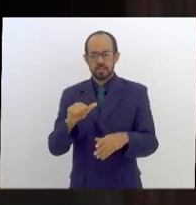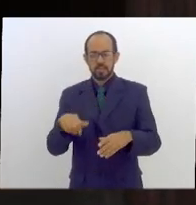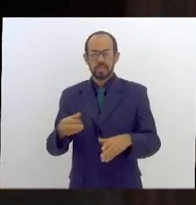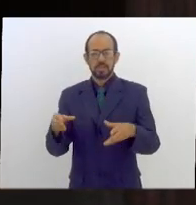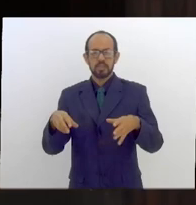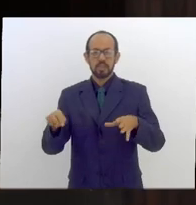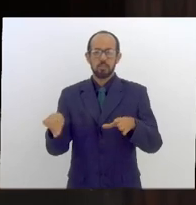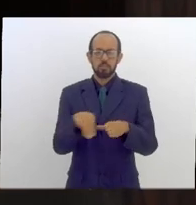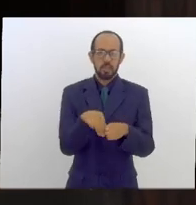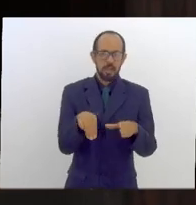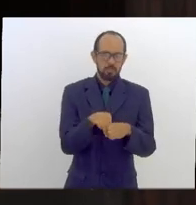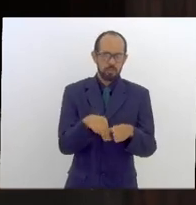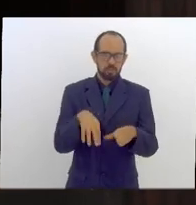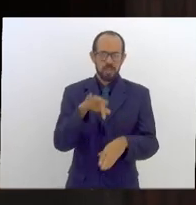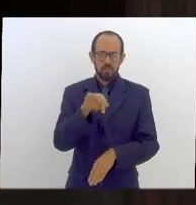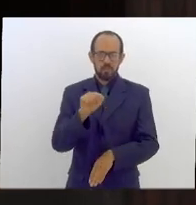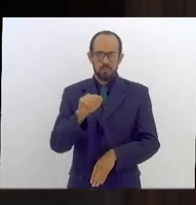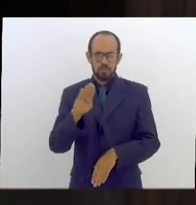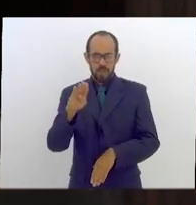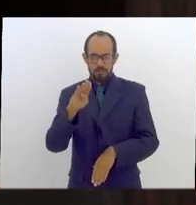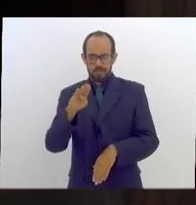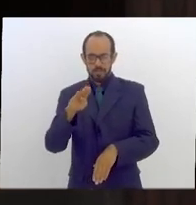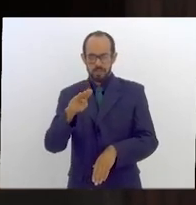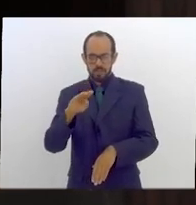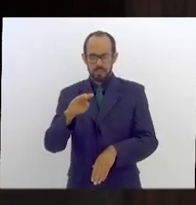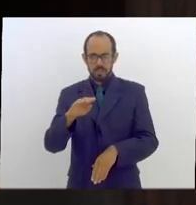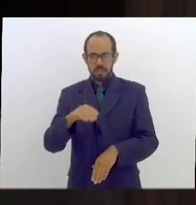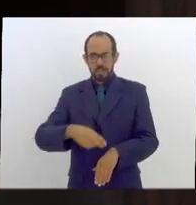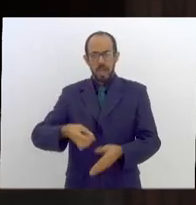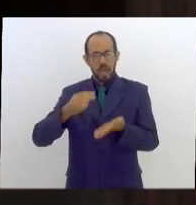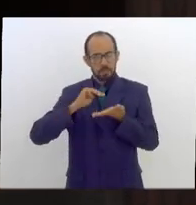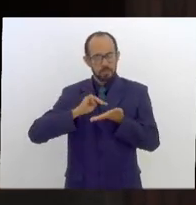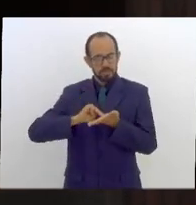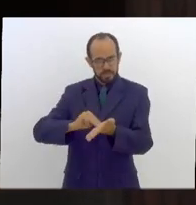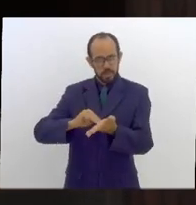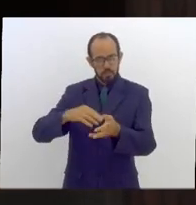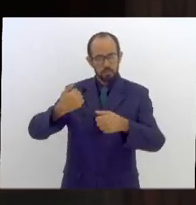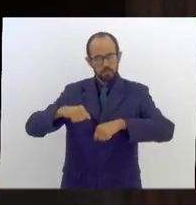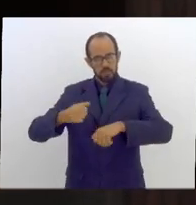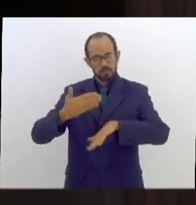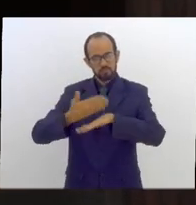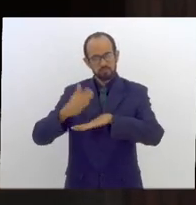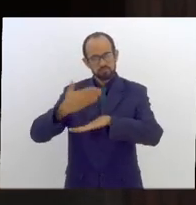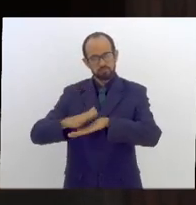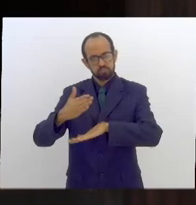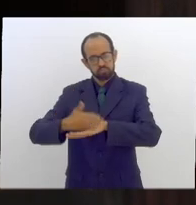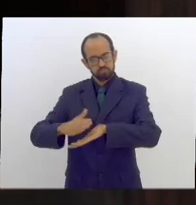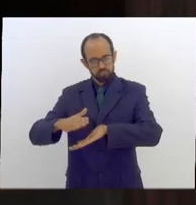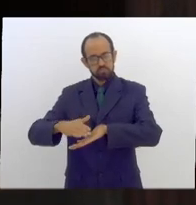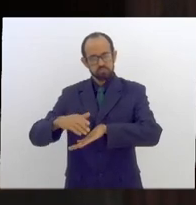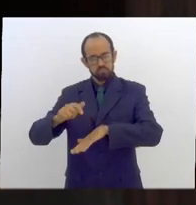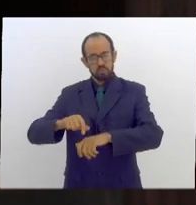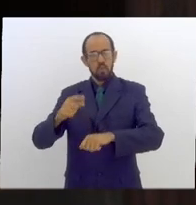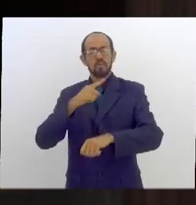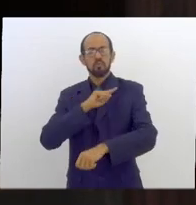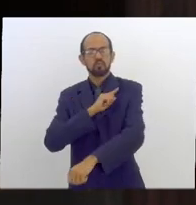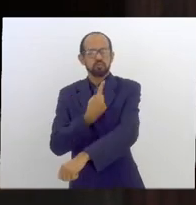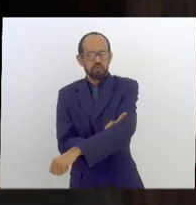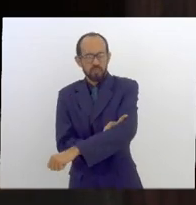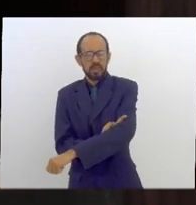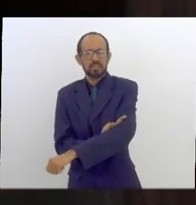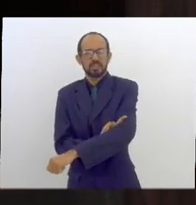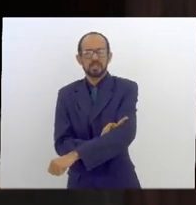Brasileira. Tenhamos no cumprimento da missão a proa básica a ser voada, na nossa fortaleza de vontade,